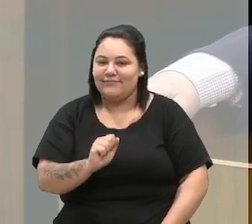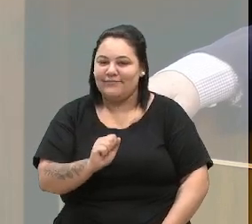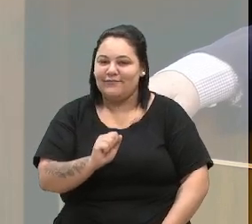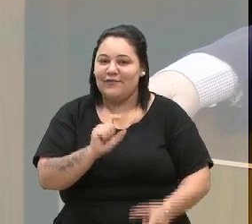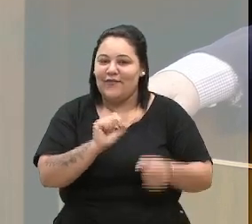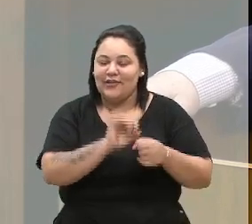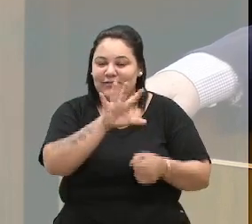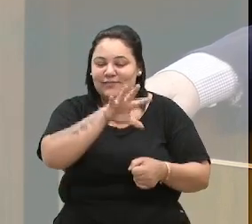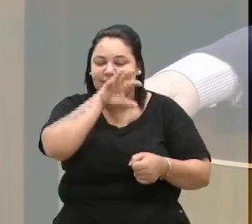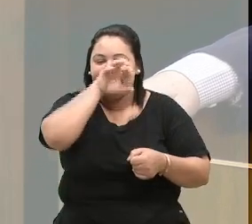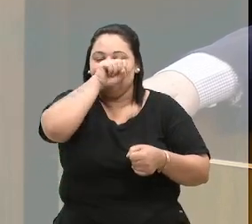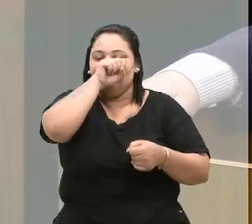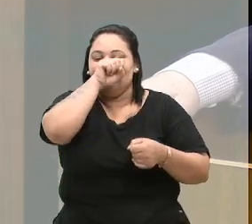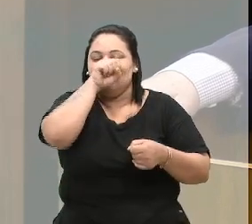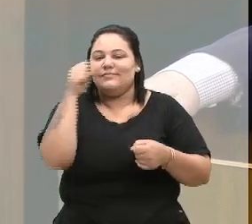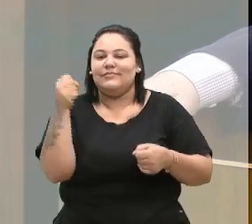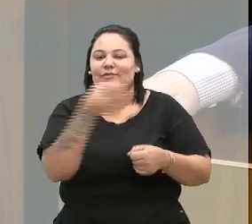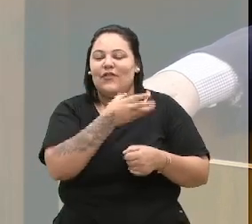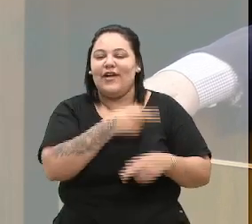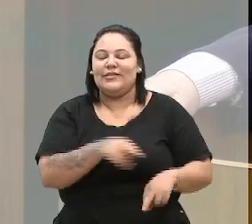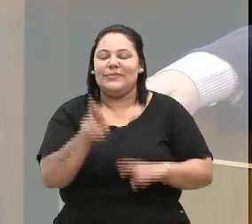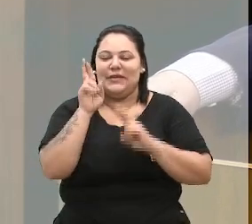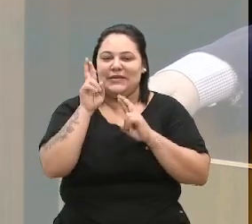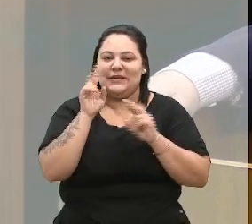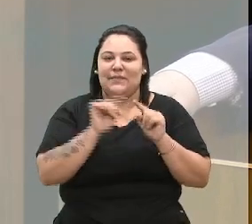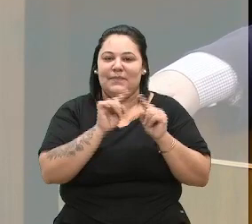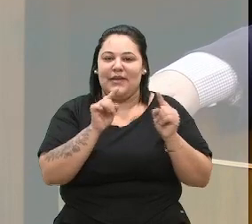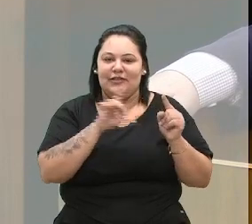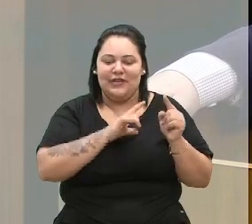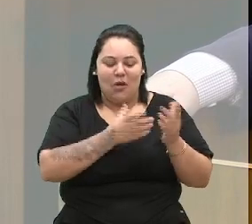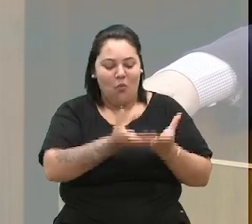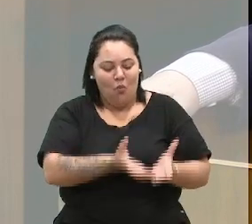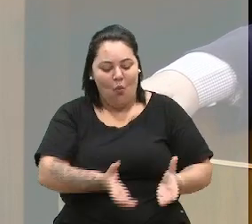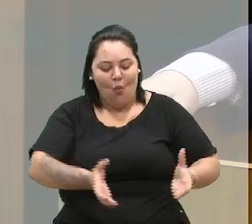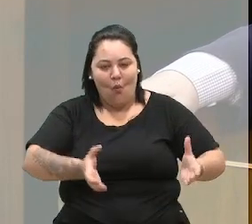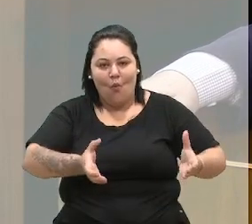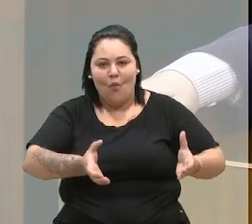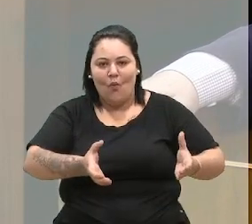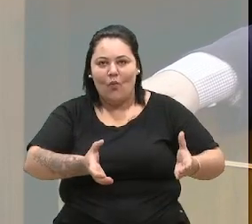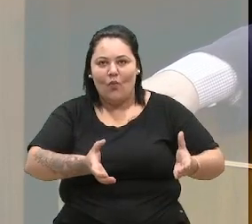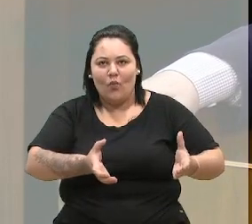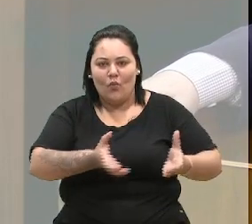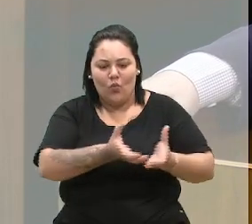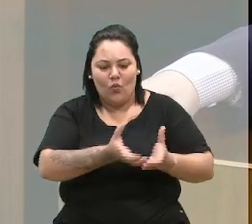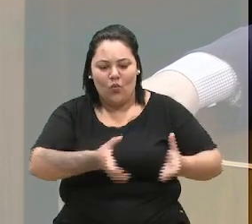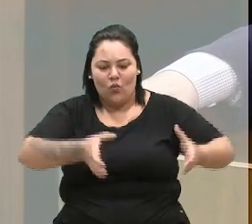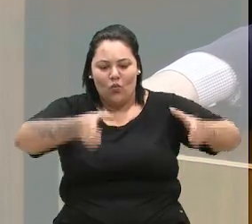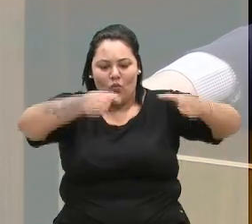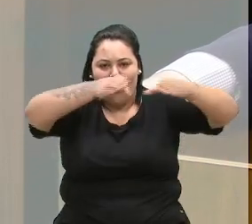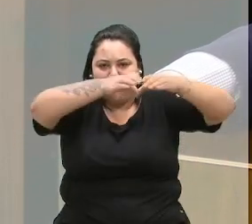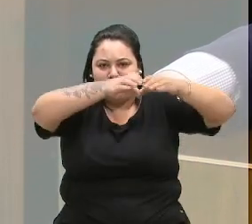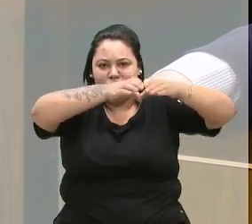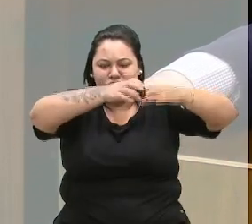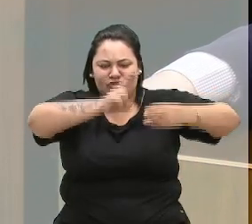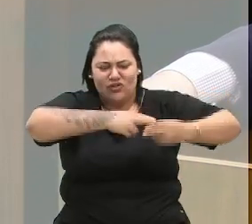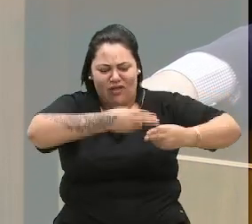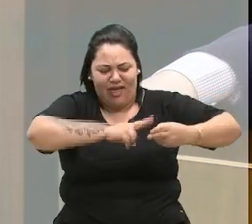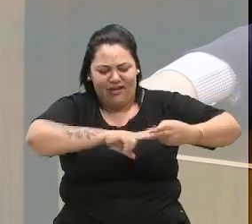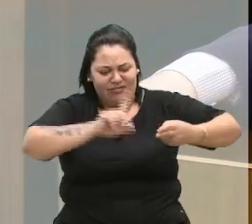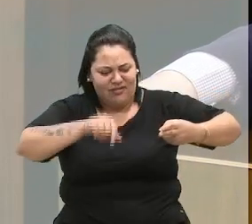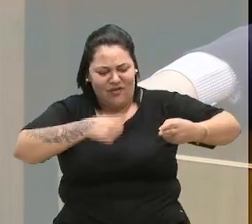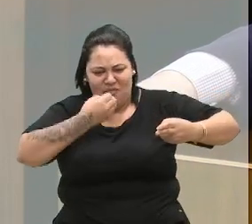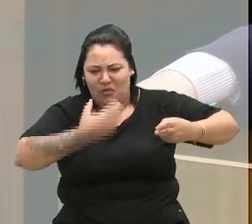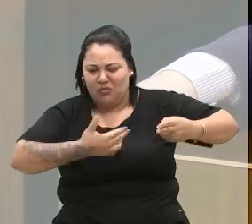esperanças. Mas nós temos um ovo de Páscoa não muito bom no dia 1º de abril. Porque o